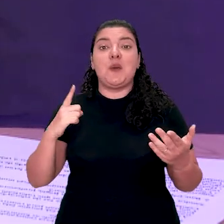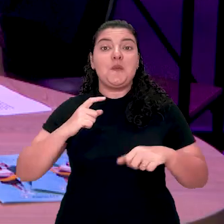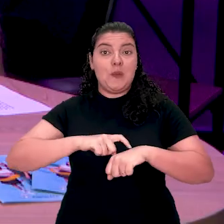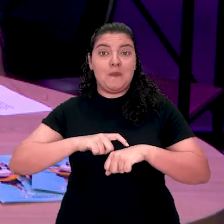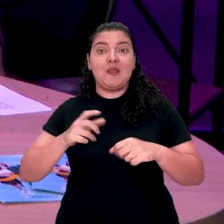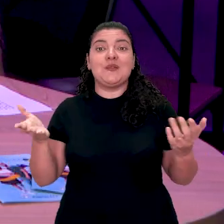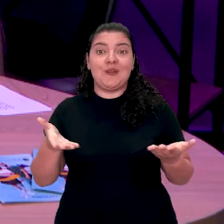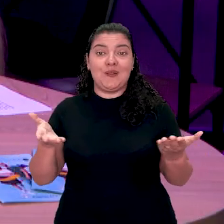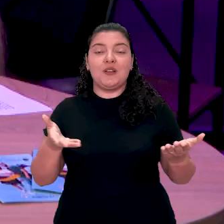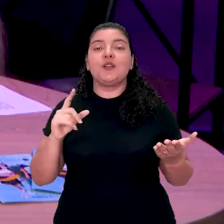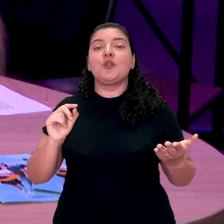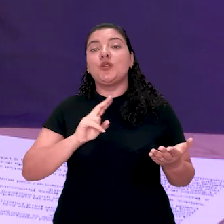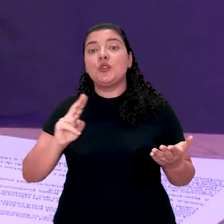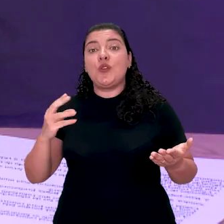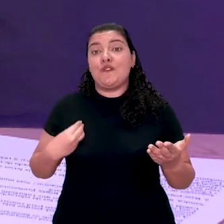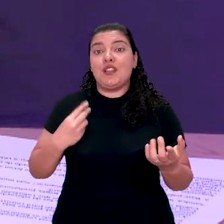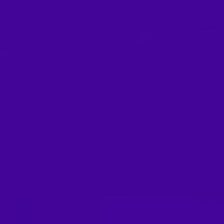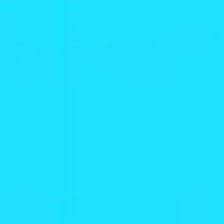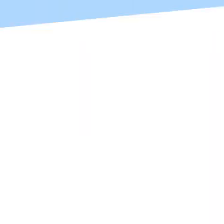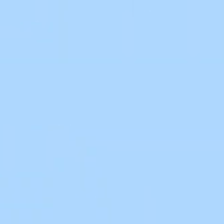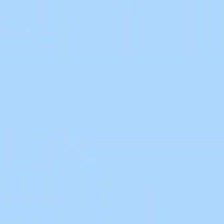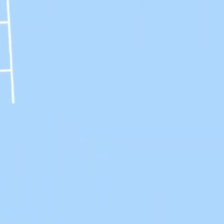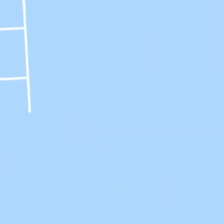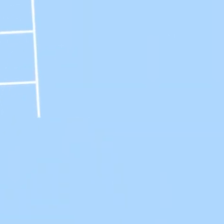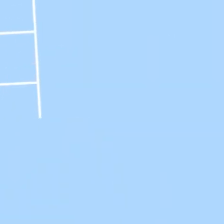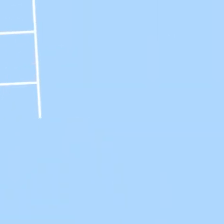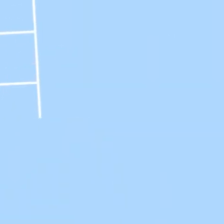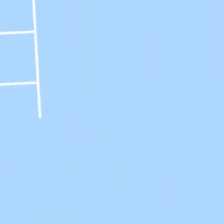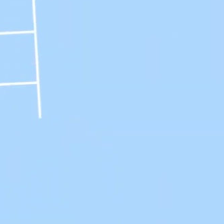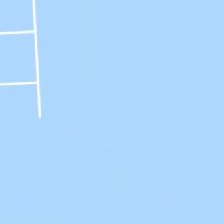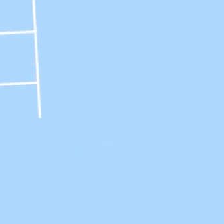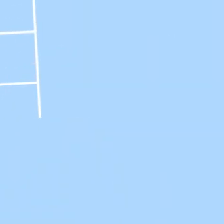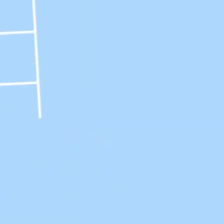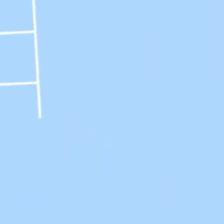quadro aqui que se chama Virada de Chave.